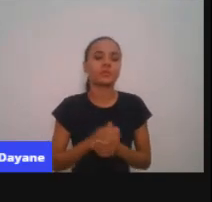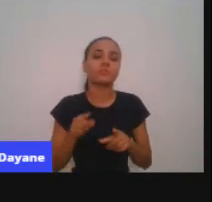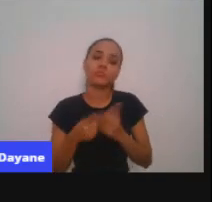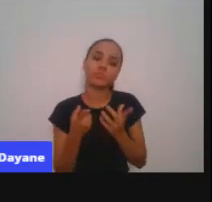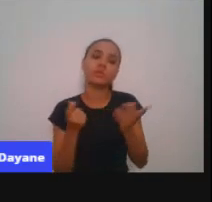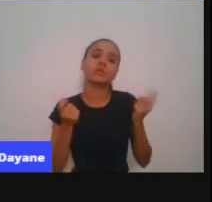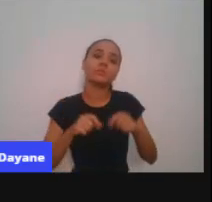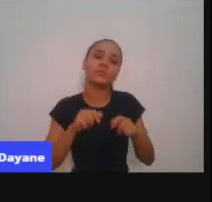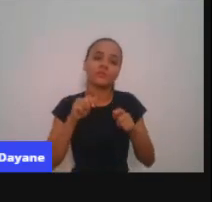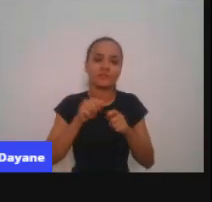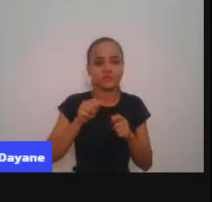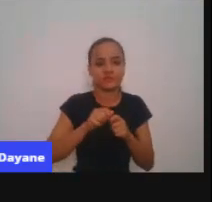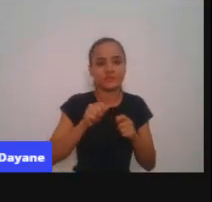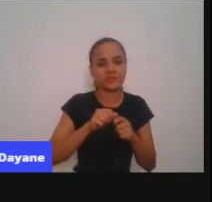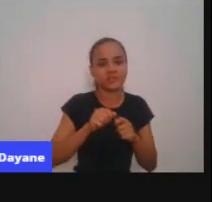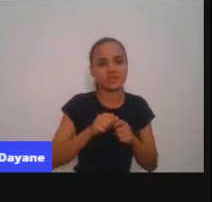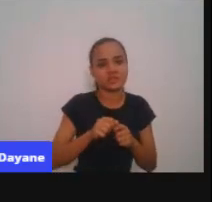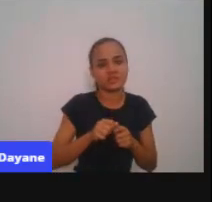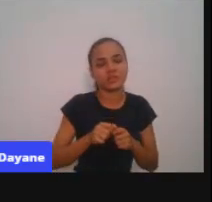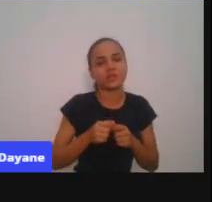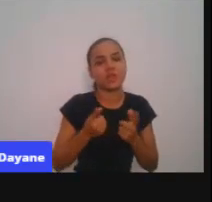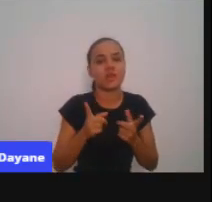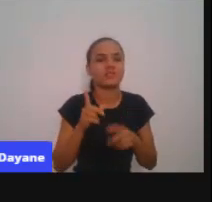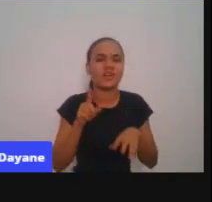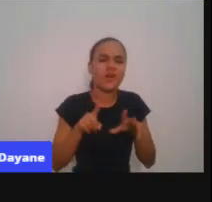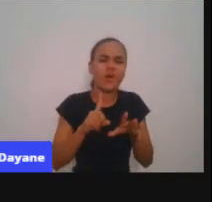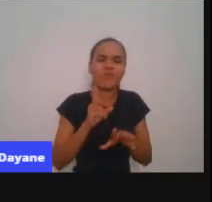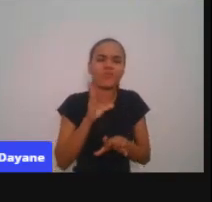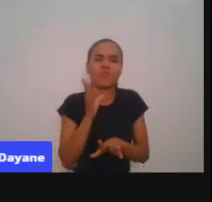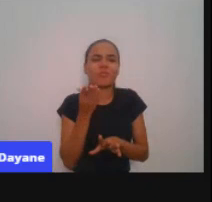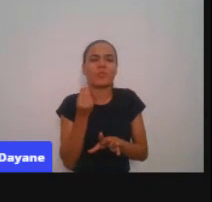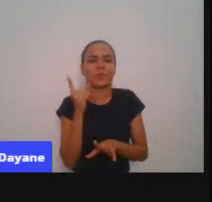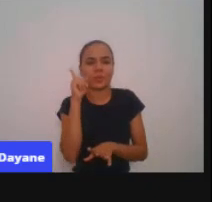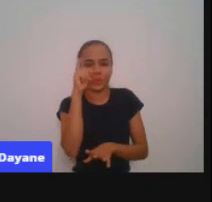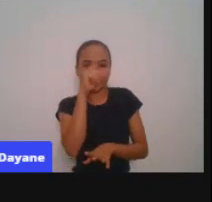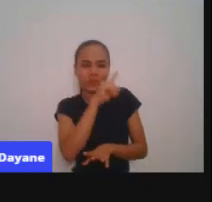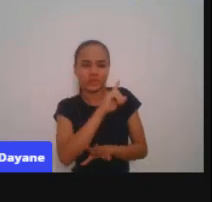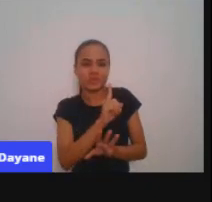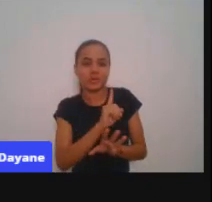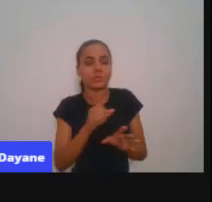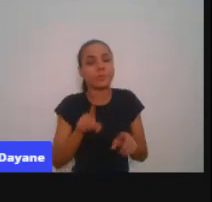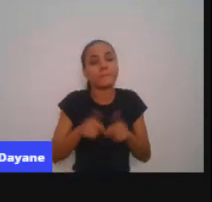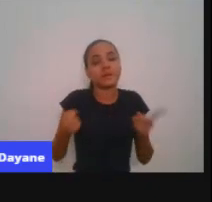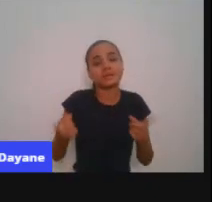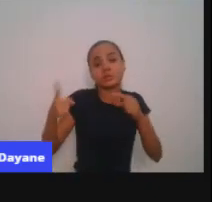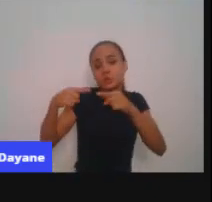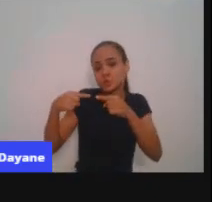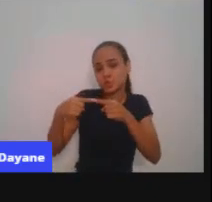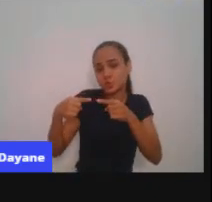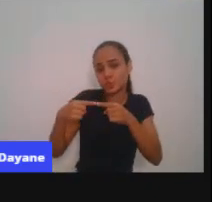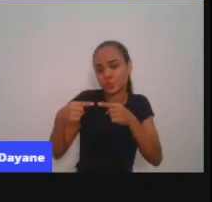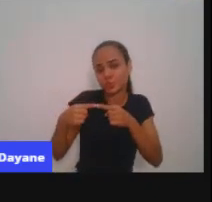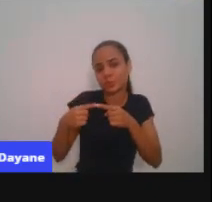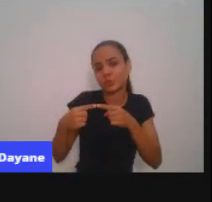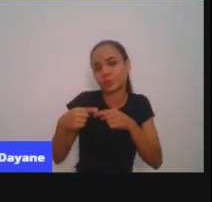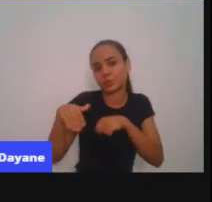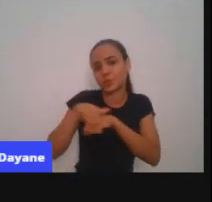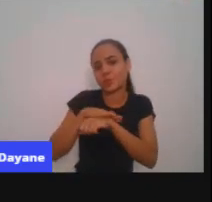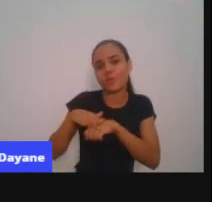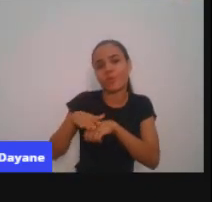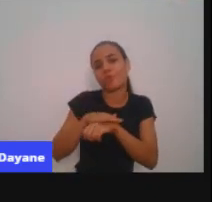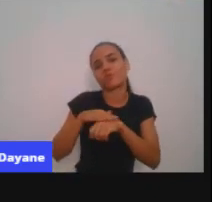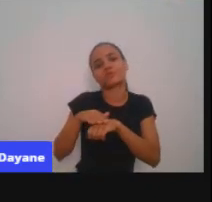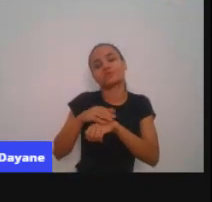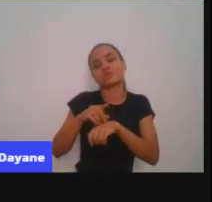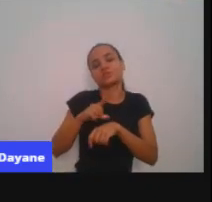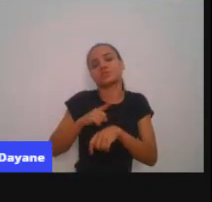complicada, mas que tenha a ver com aquilo que a gente está conversando, com aquilo que tem no caderno dela, se tem um animal, se tem um bicho